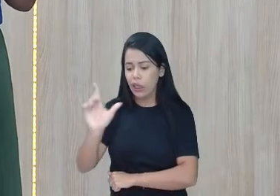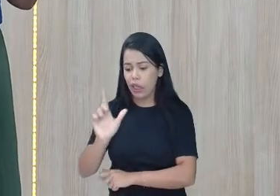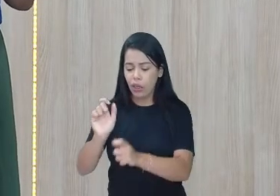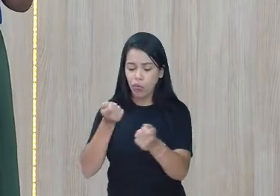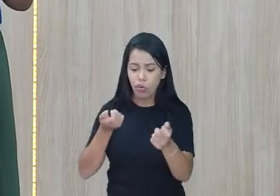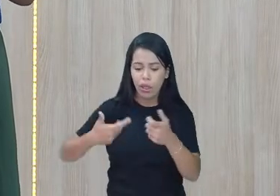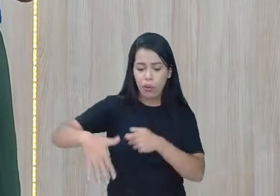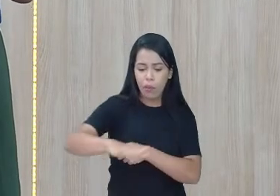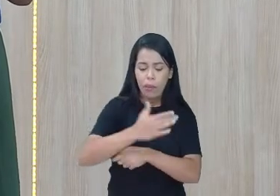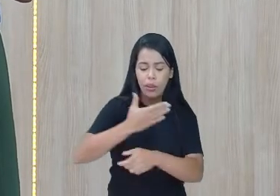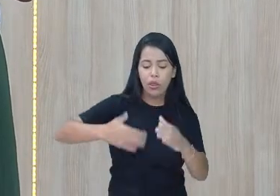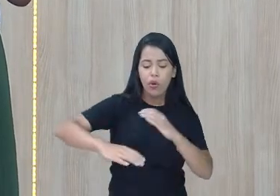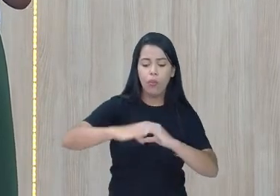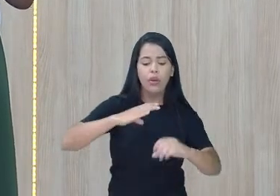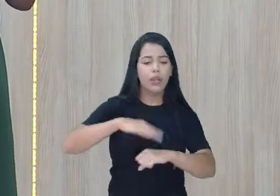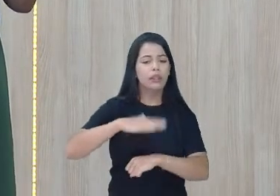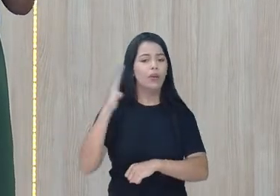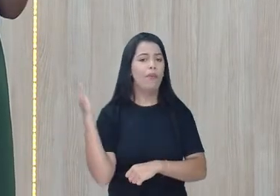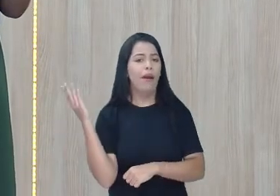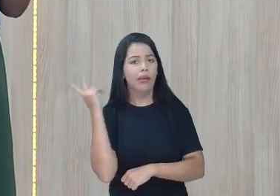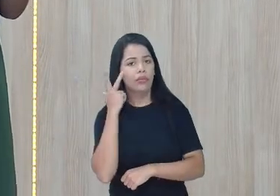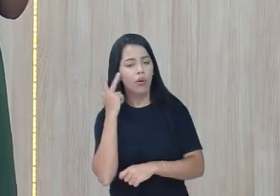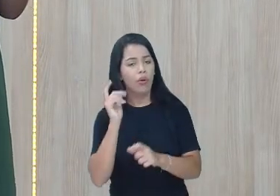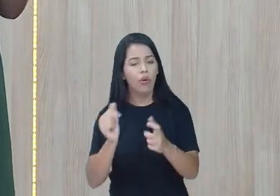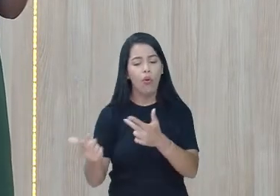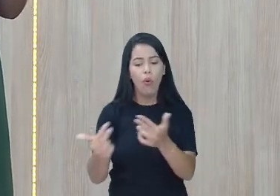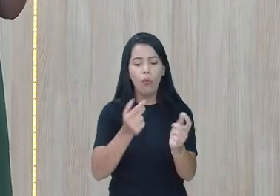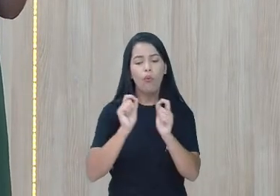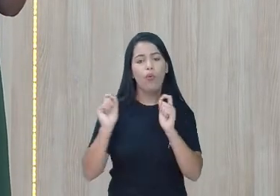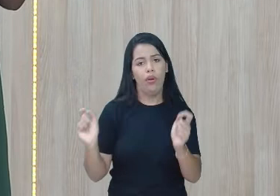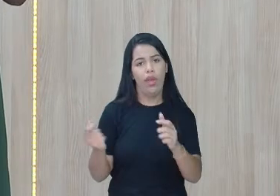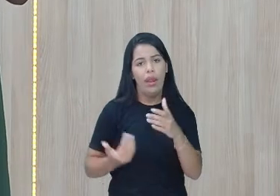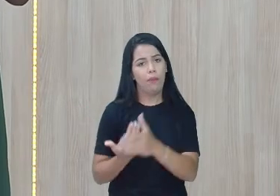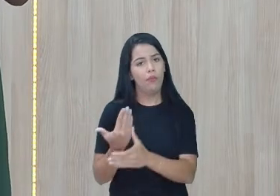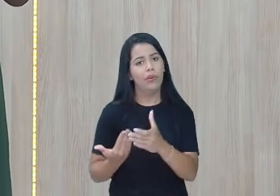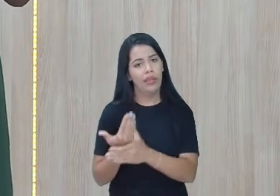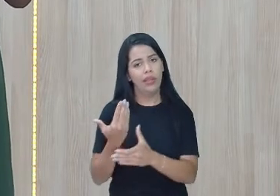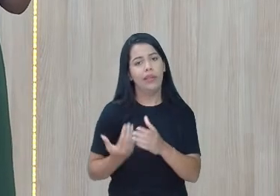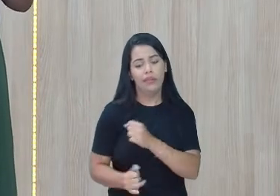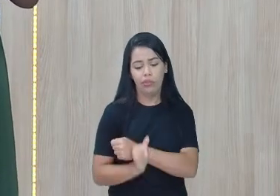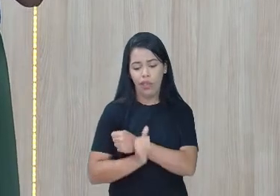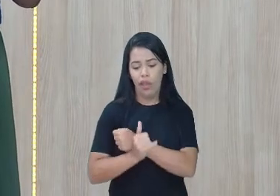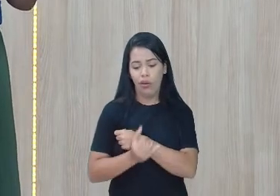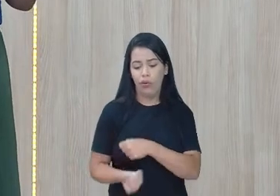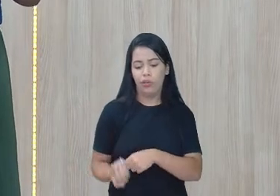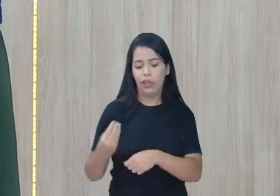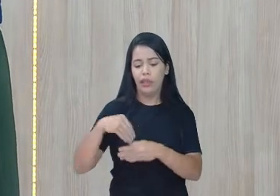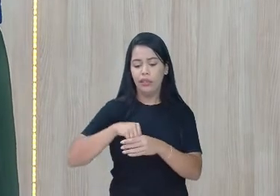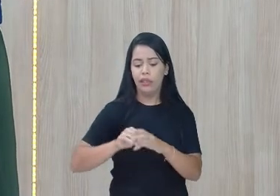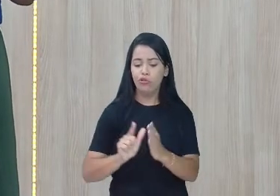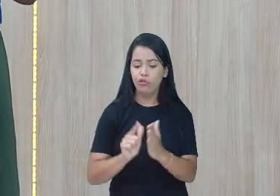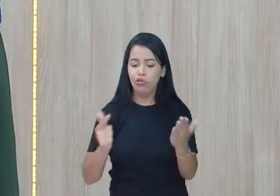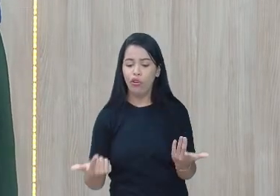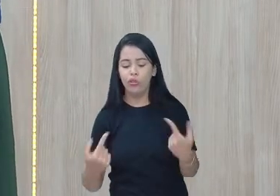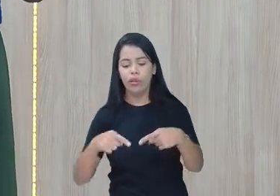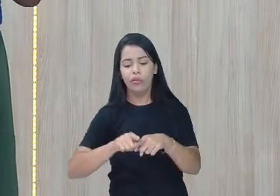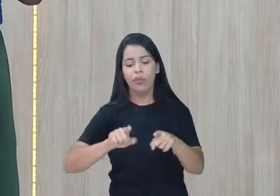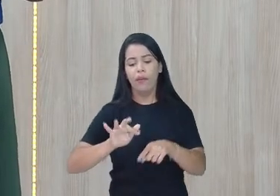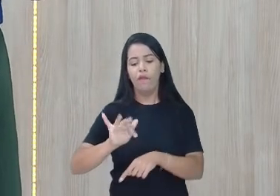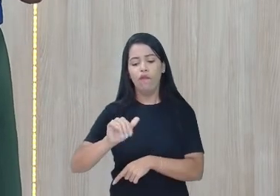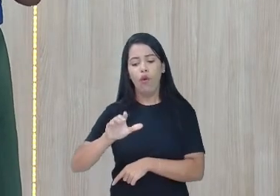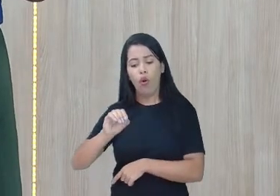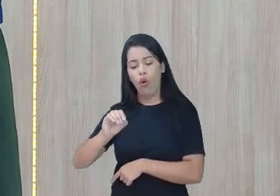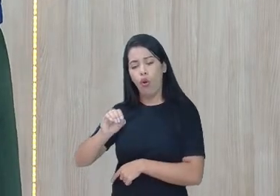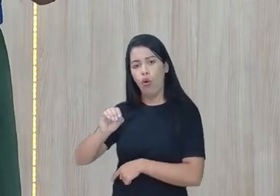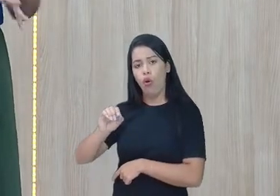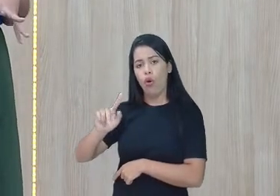comum, a gente tem a vinculação das crônicas nos jornais, nas revistas e nos folhetins, que são uma espécie de jornal diário, sabe, que